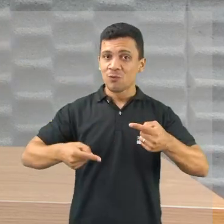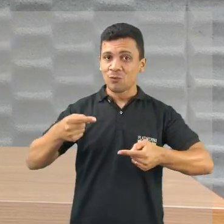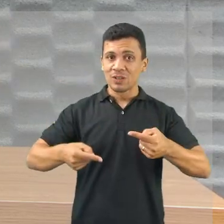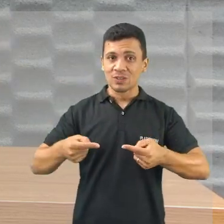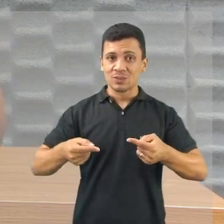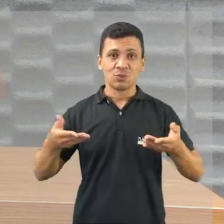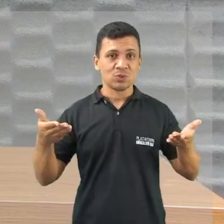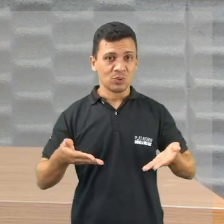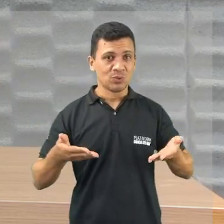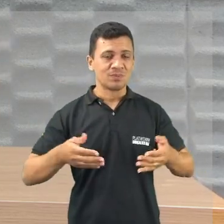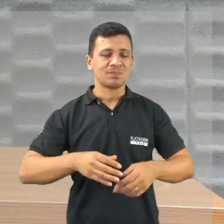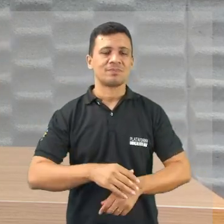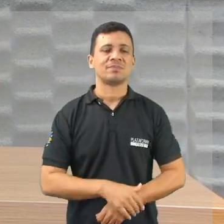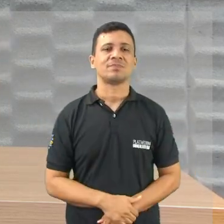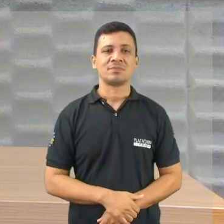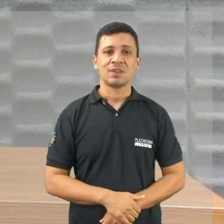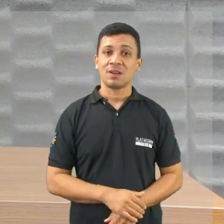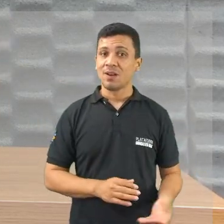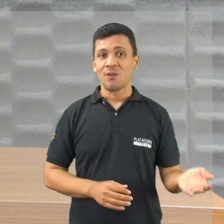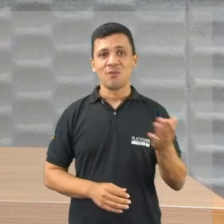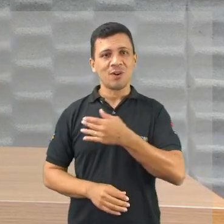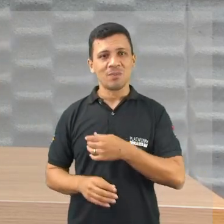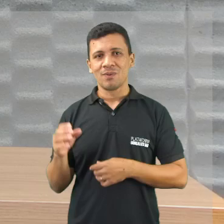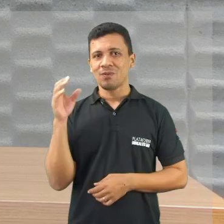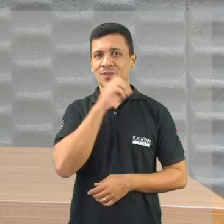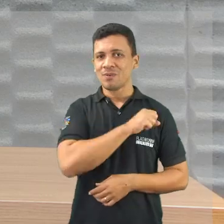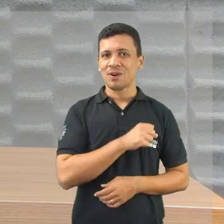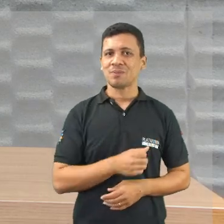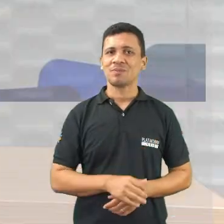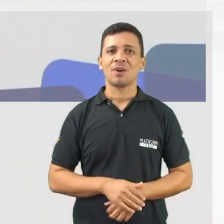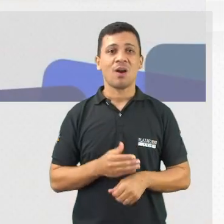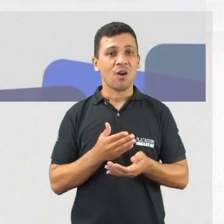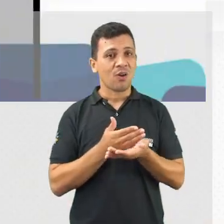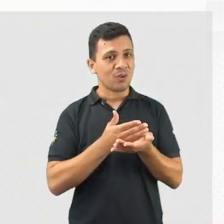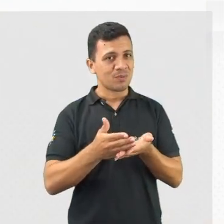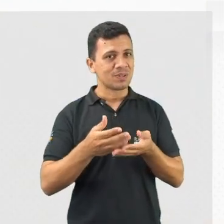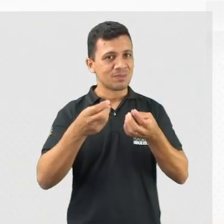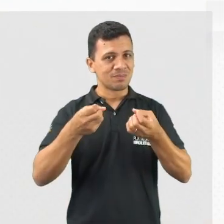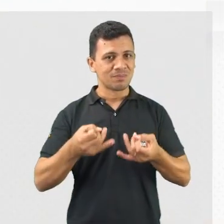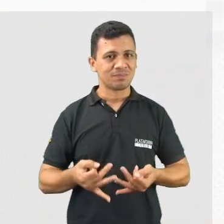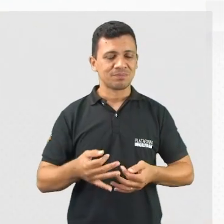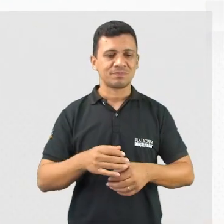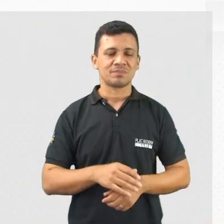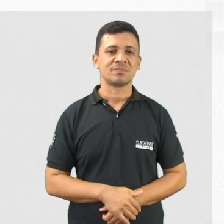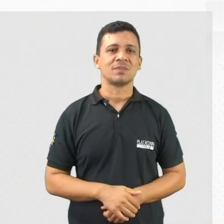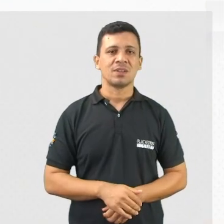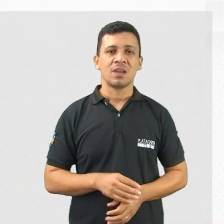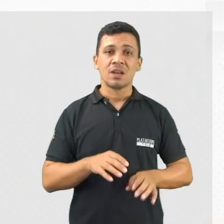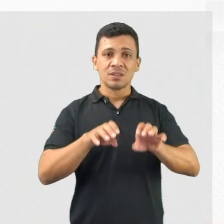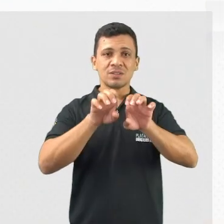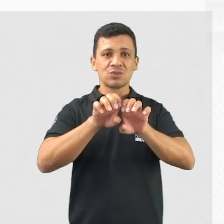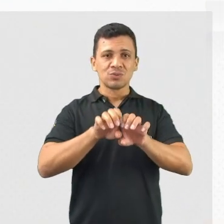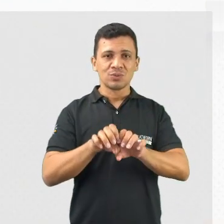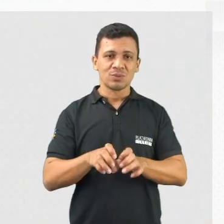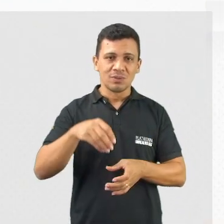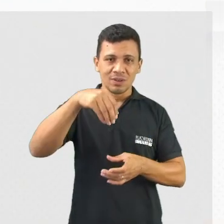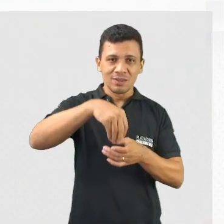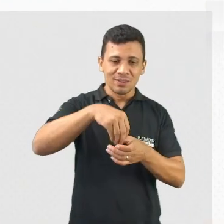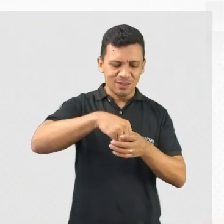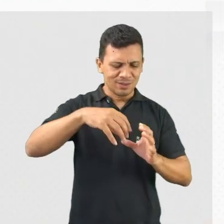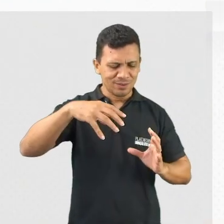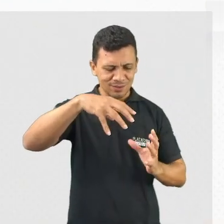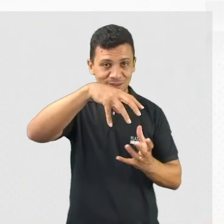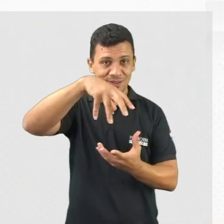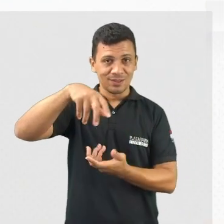Aulinha show de bola. Então, vamos lá para cima, não vamos perder tempo, vamos começar. Vamos falar sobre as estruturas internas da